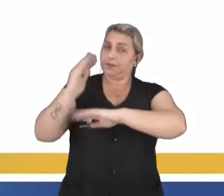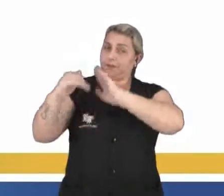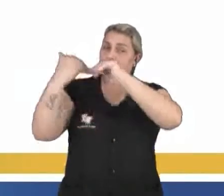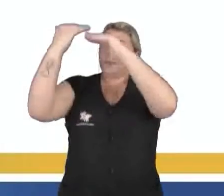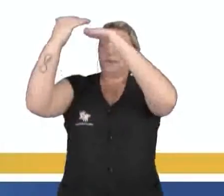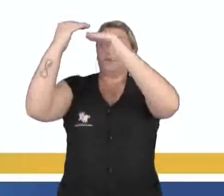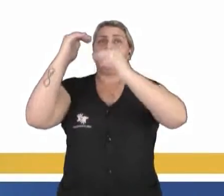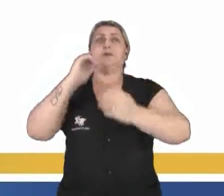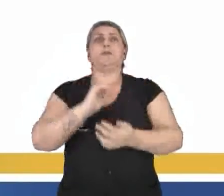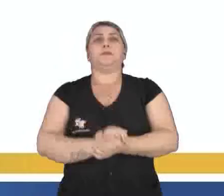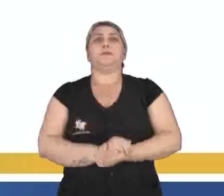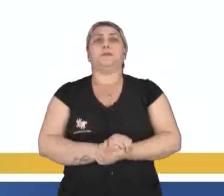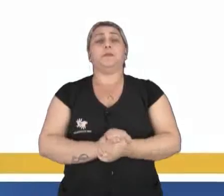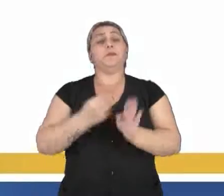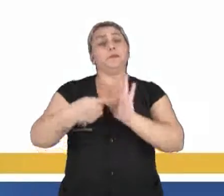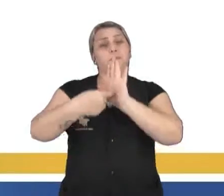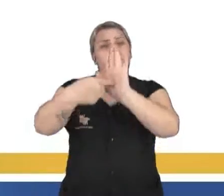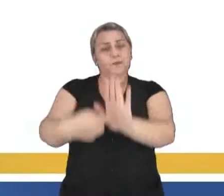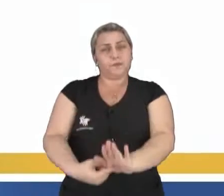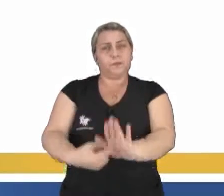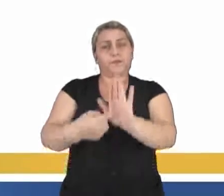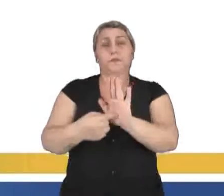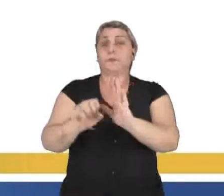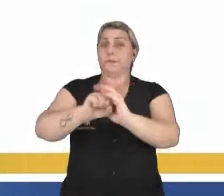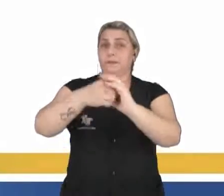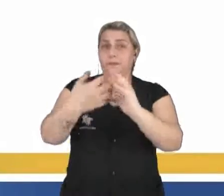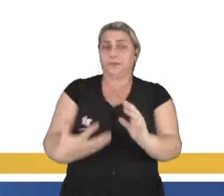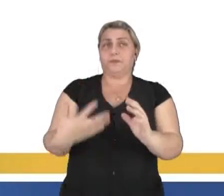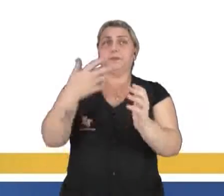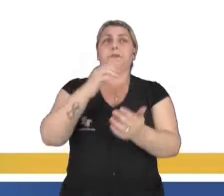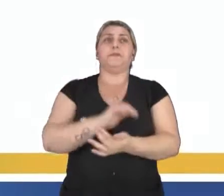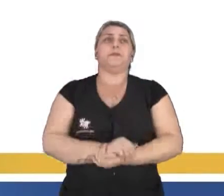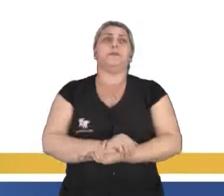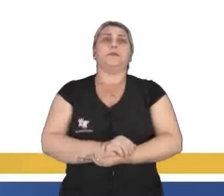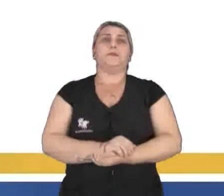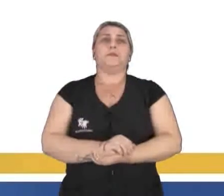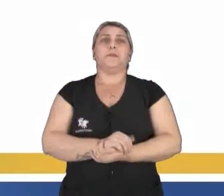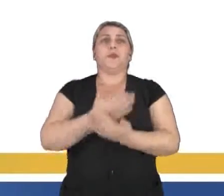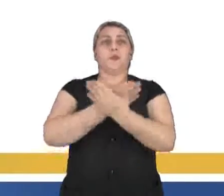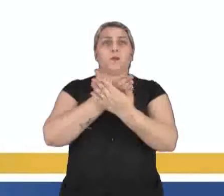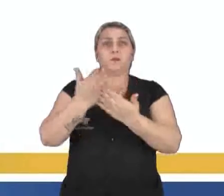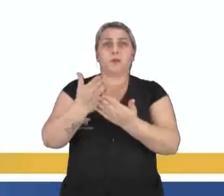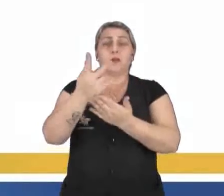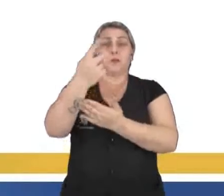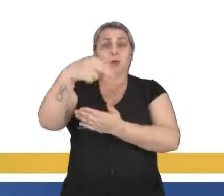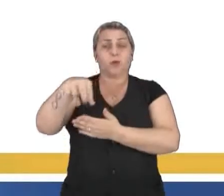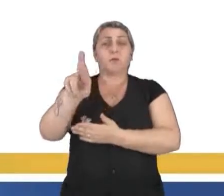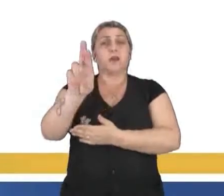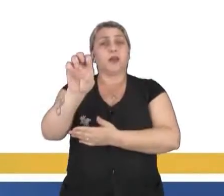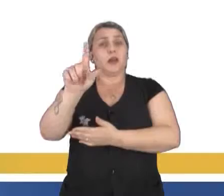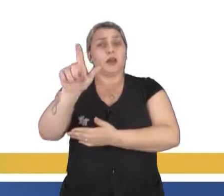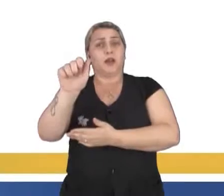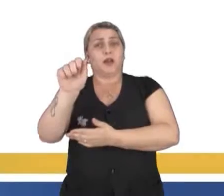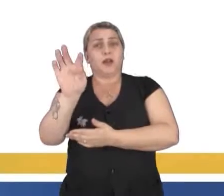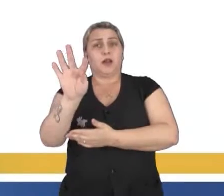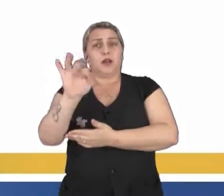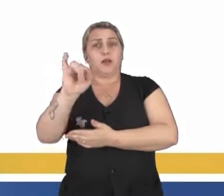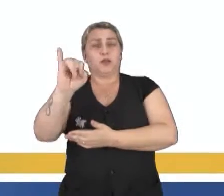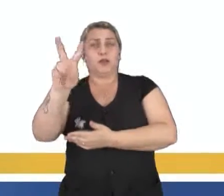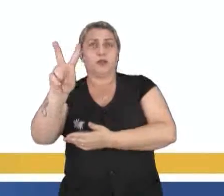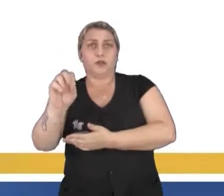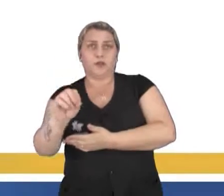ela as desenvolvidas elas apresentam as seguintes características iniciam-se com o pronome relativo